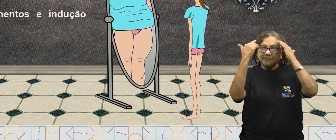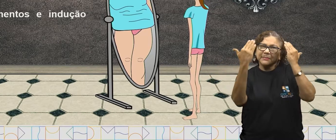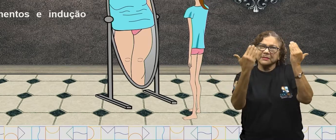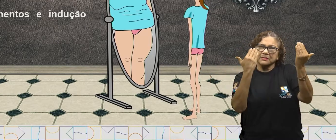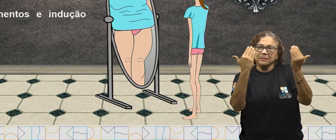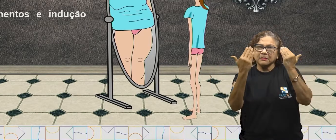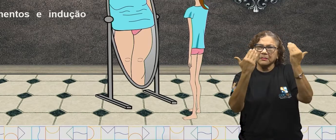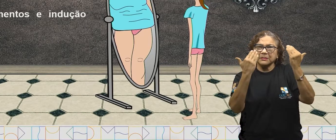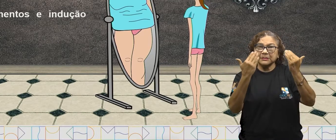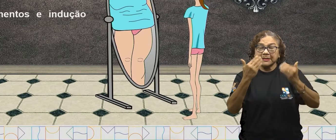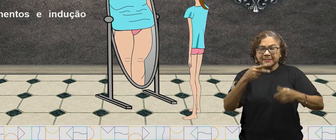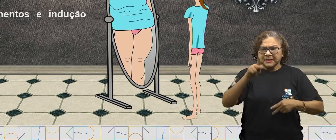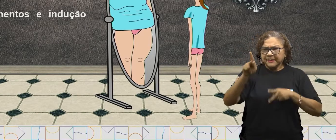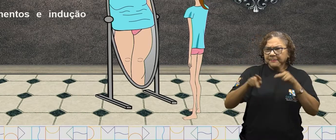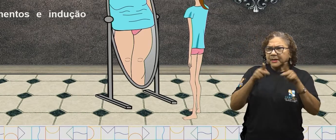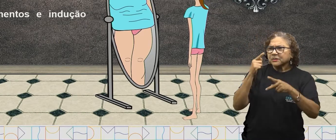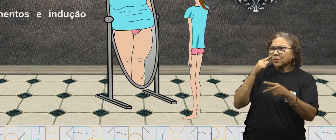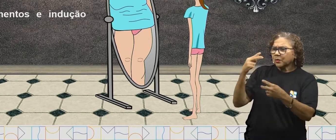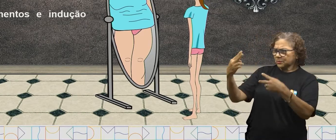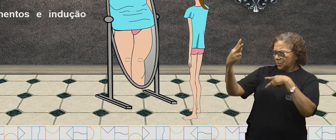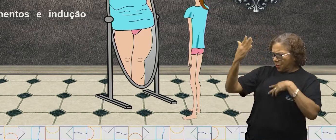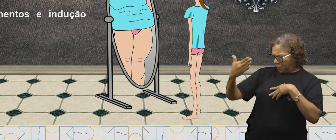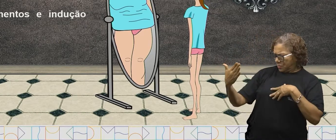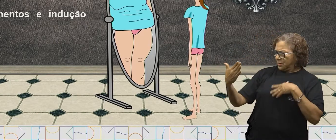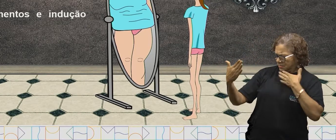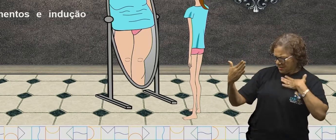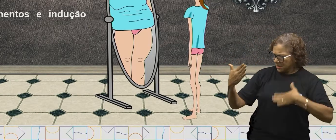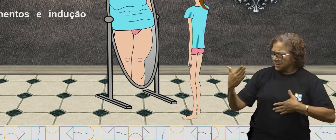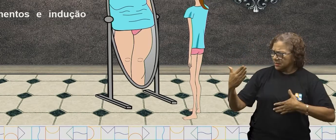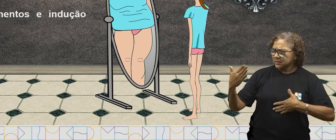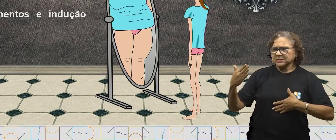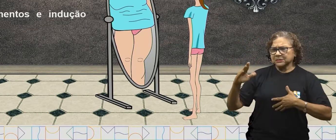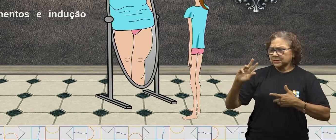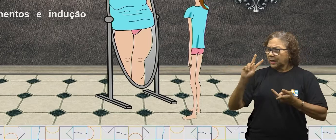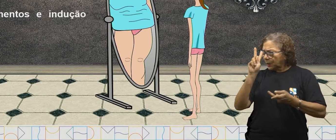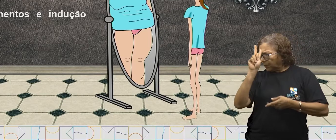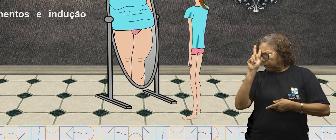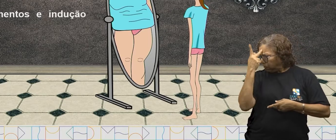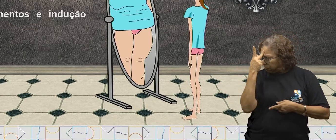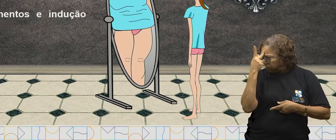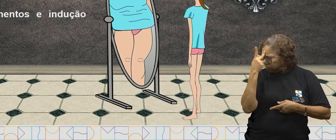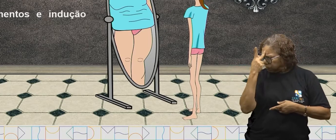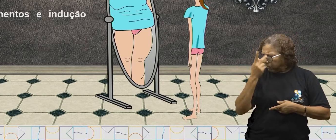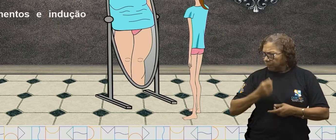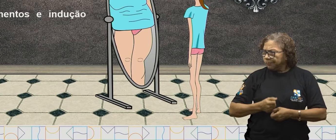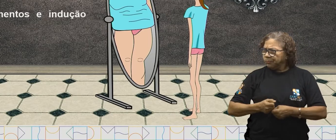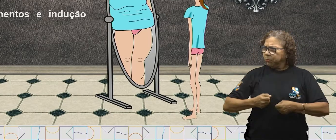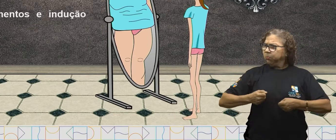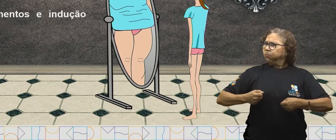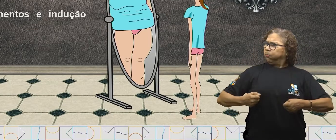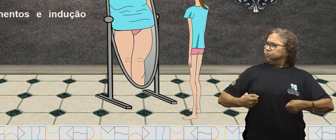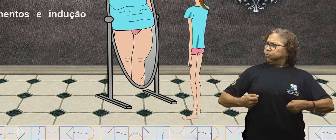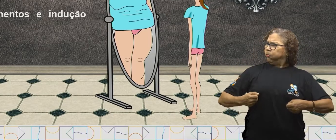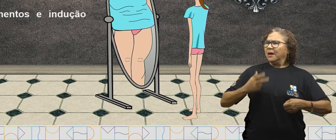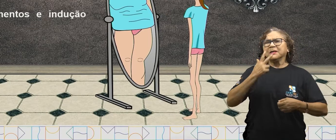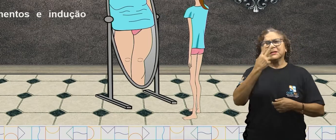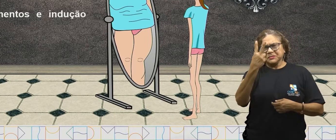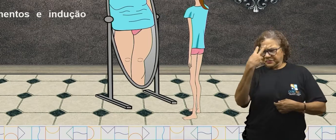qual a pessoa enxerga o seu corpo de maneira distorcida, geralmente muito acima do peso